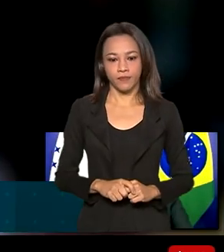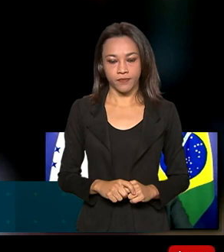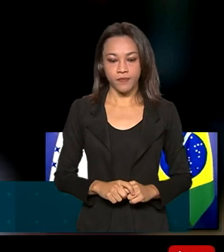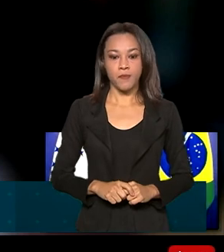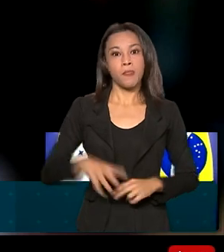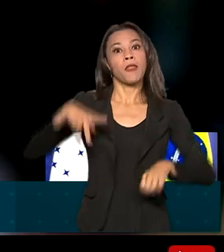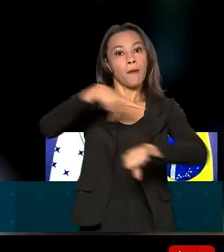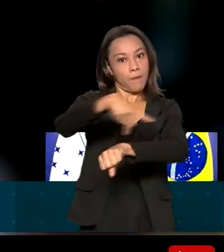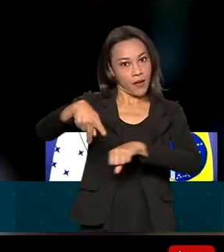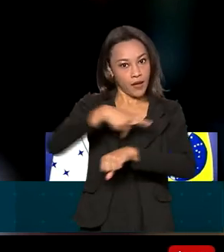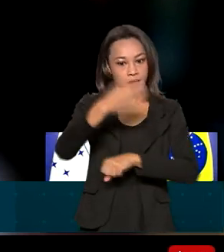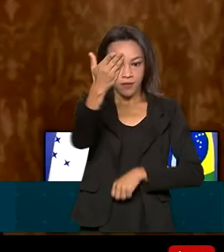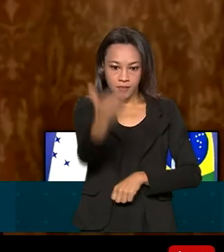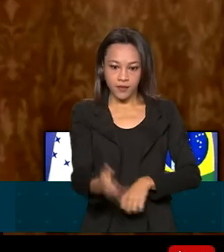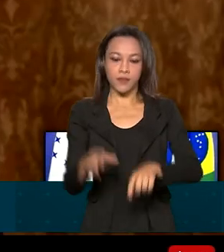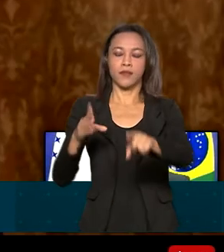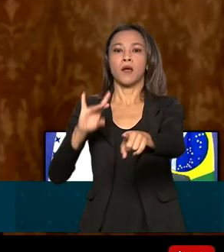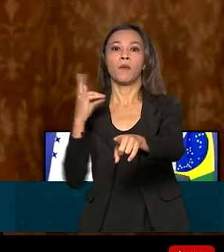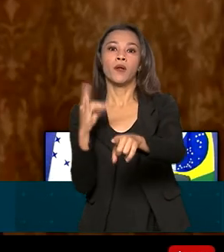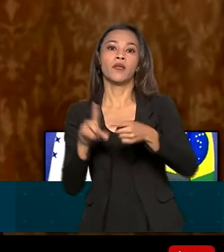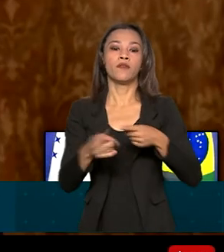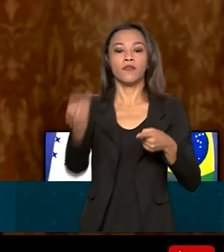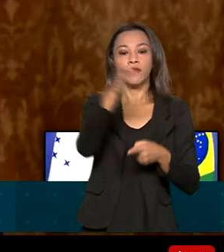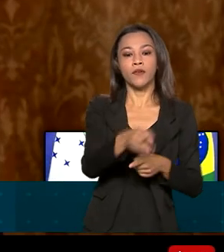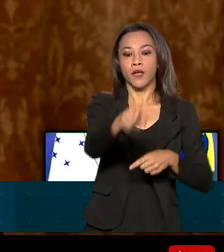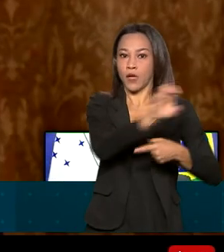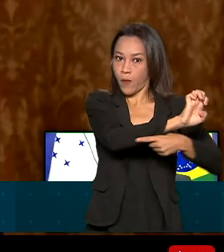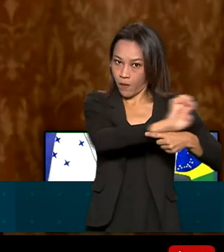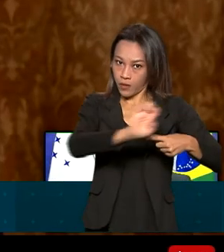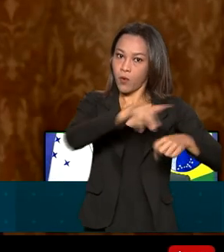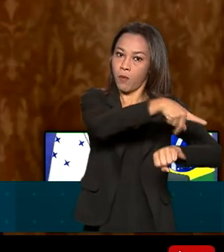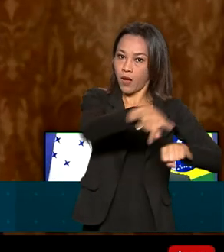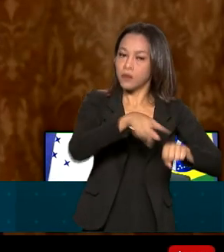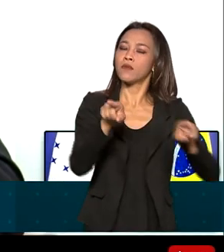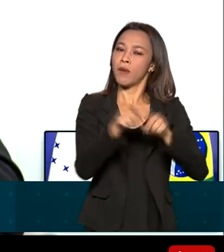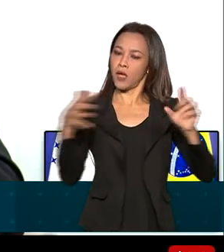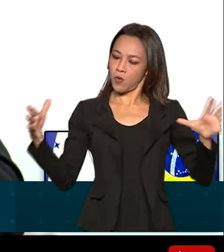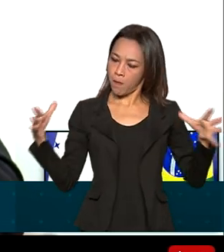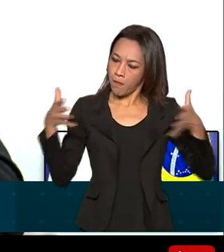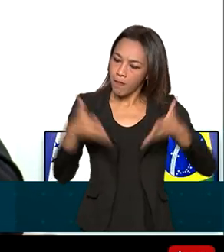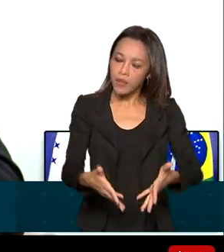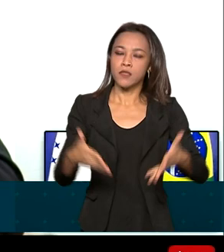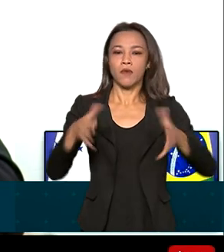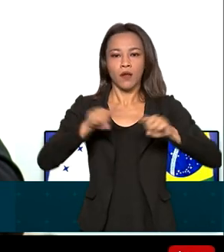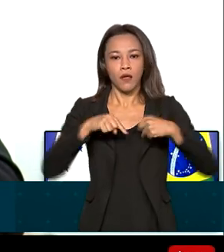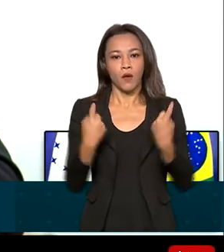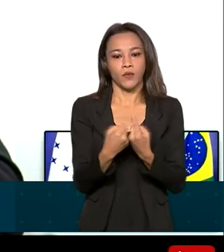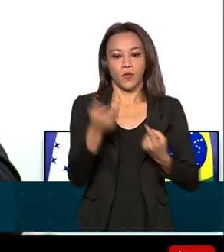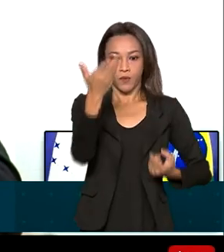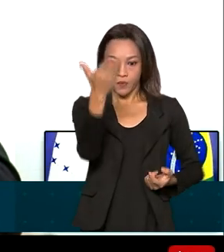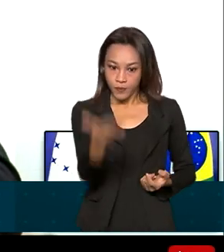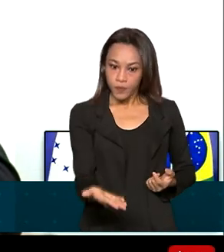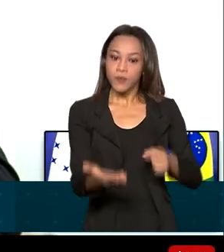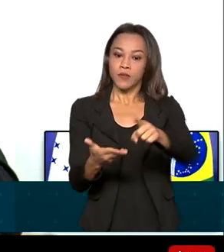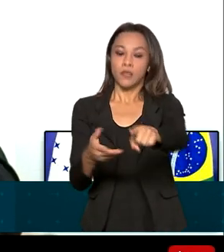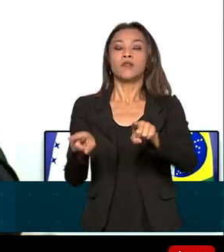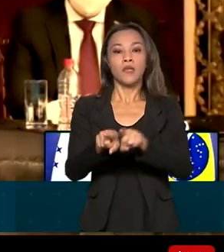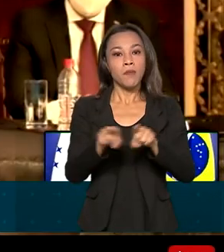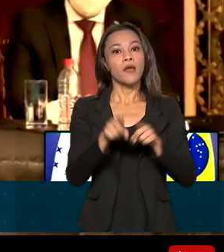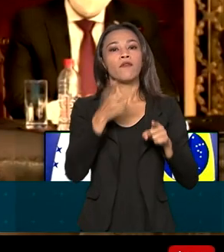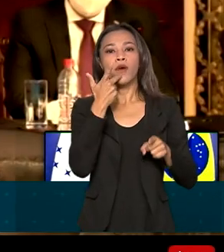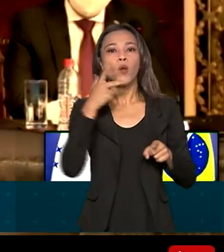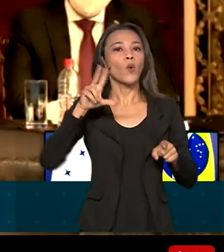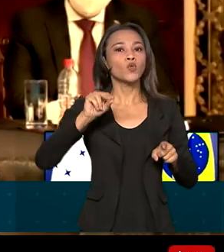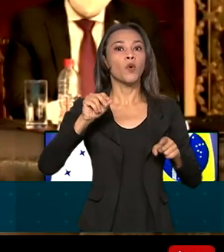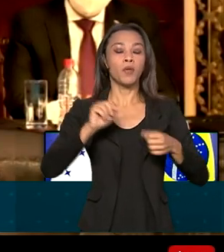Países associados como Bolívia e Equador também participaram da cúpula. Os chefes de Estado também falaram sobre o período